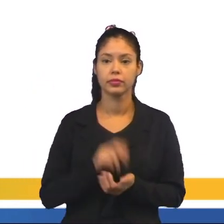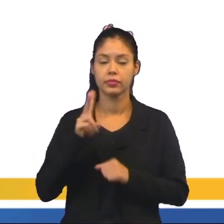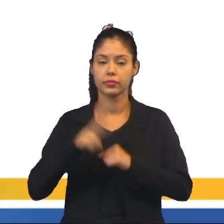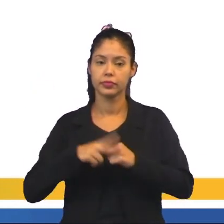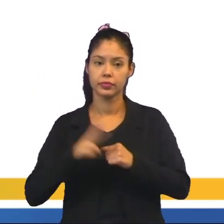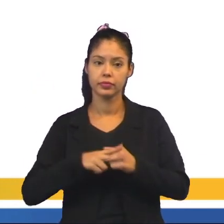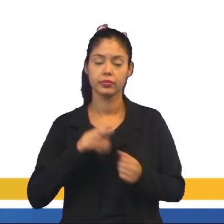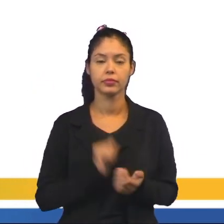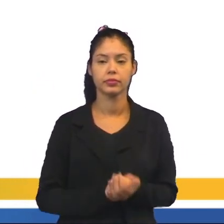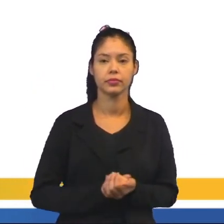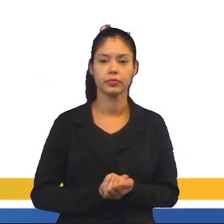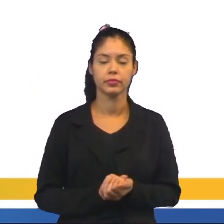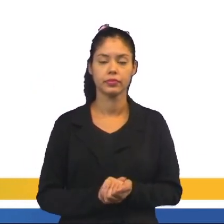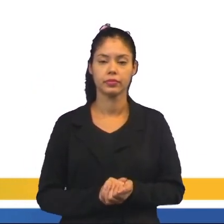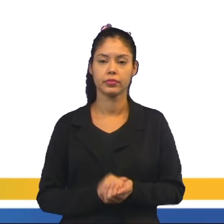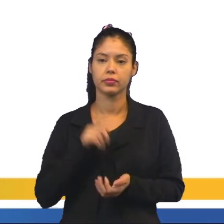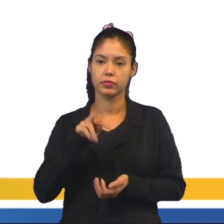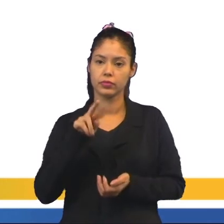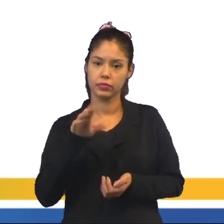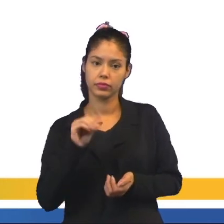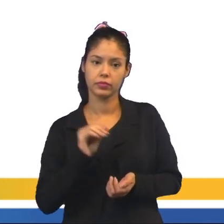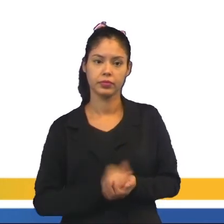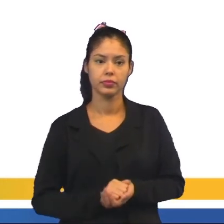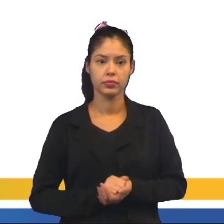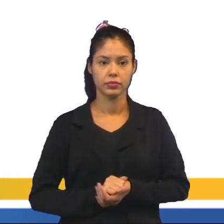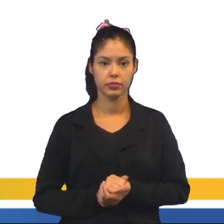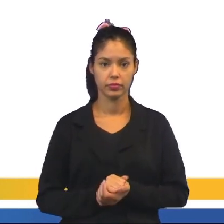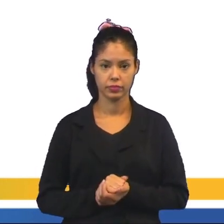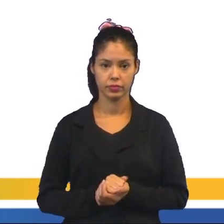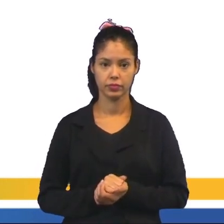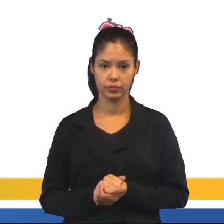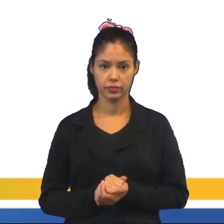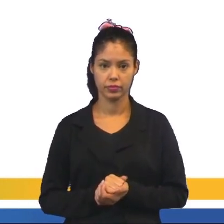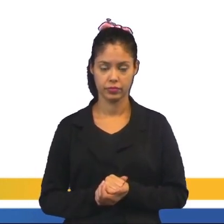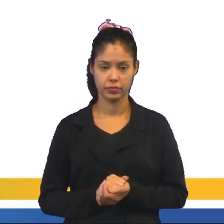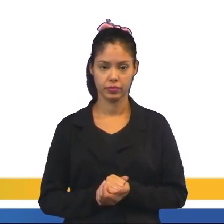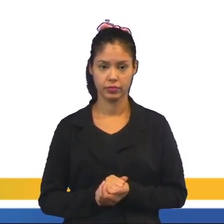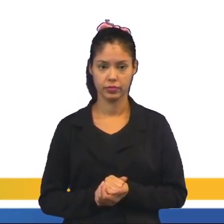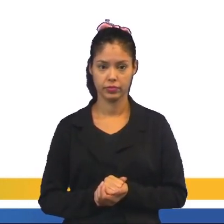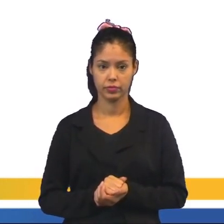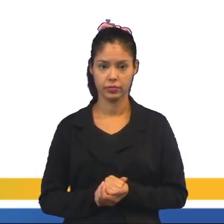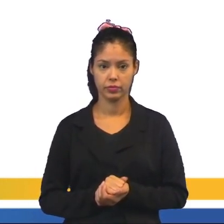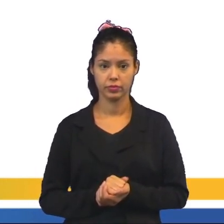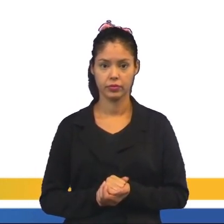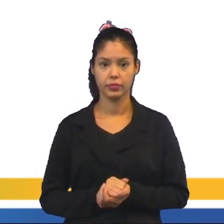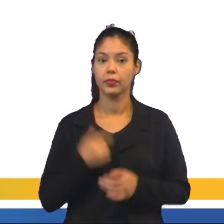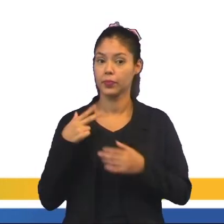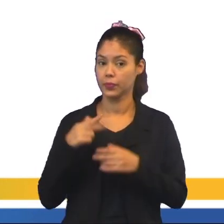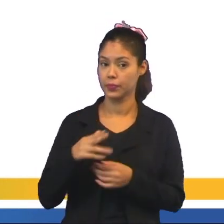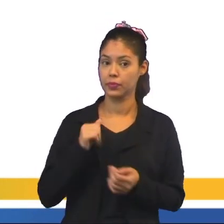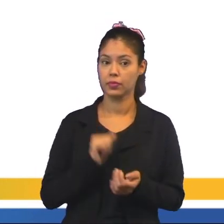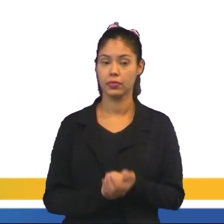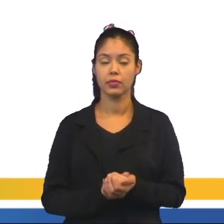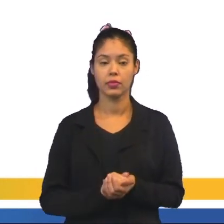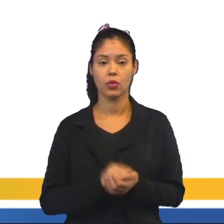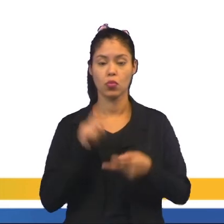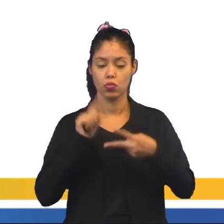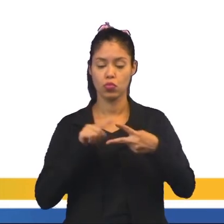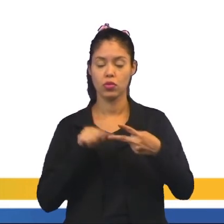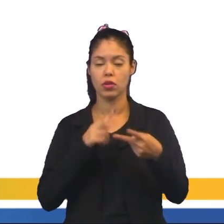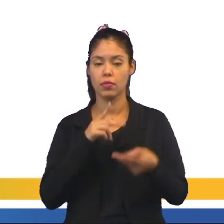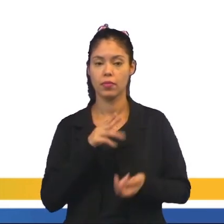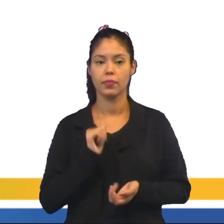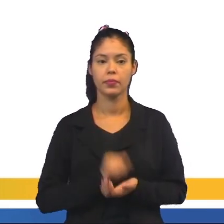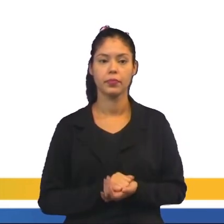verbo papai e sujeito né papai diou o Marco Eduardo e Felipe são irmã não seja Marcos Eduardo